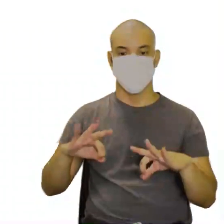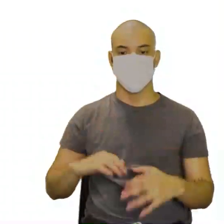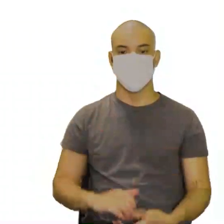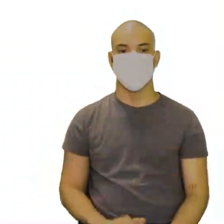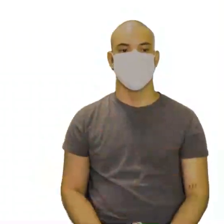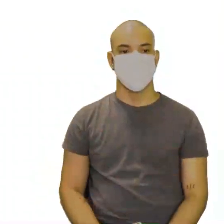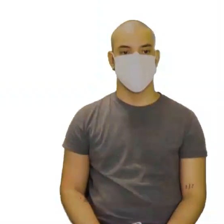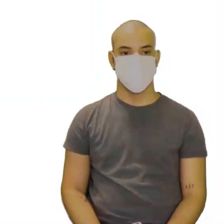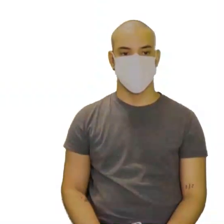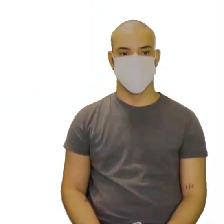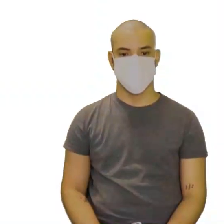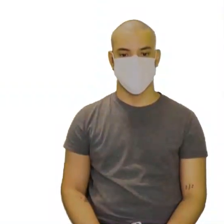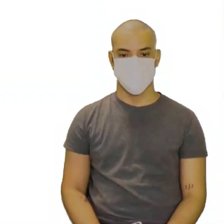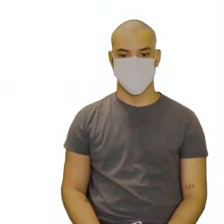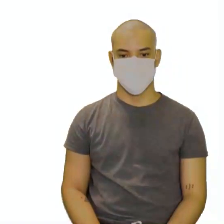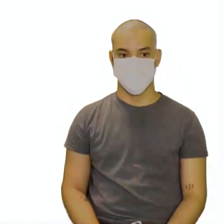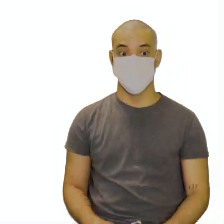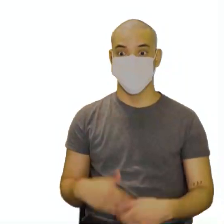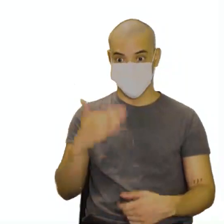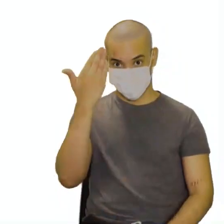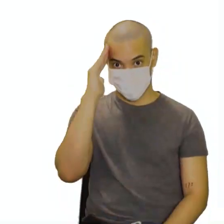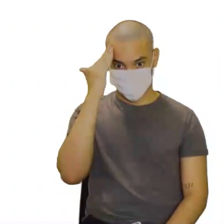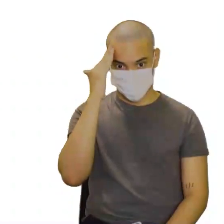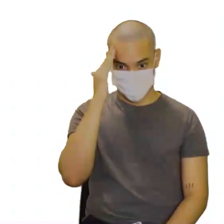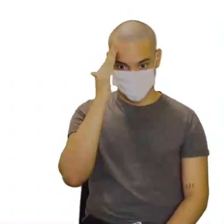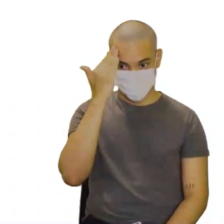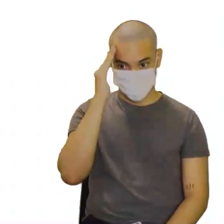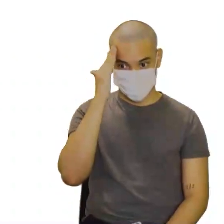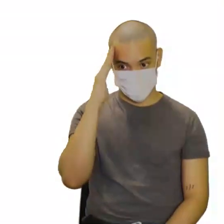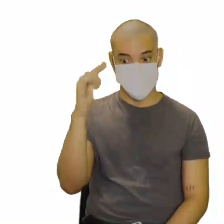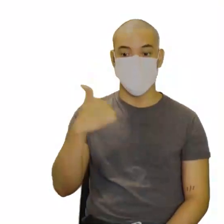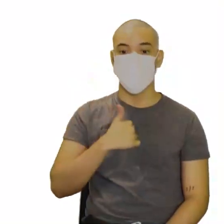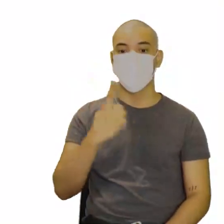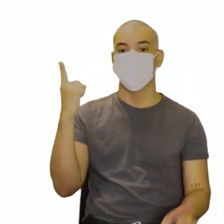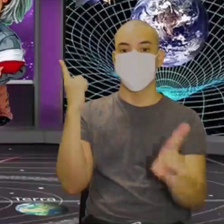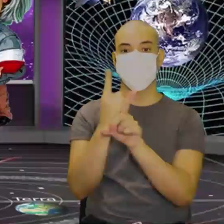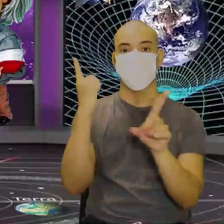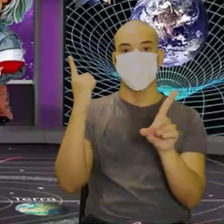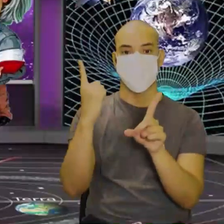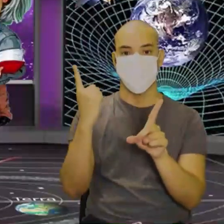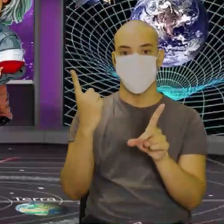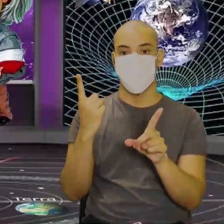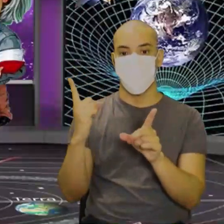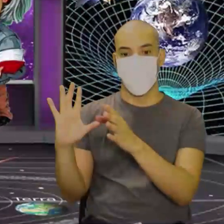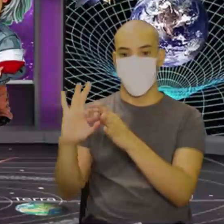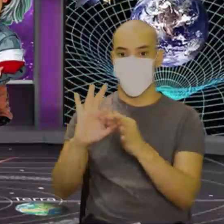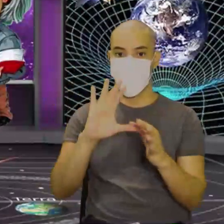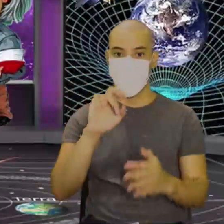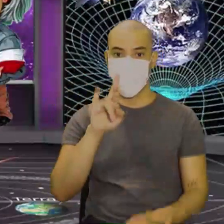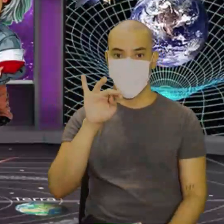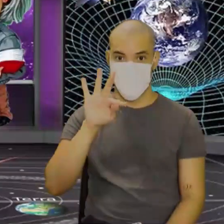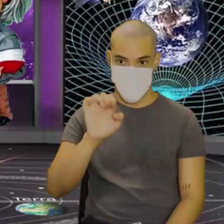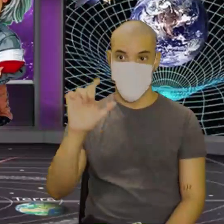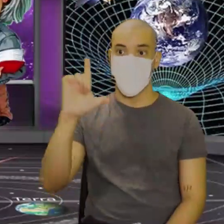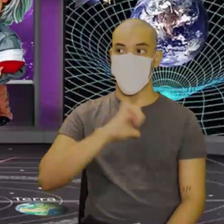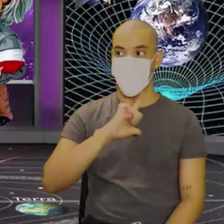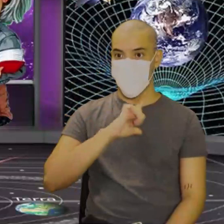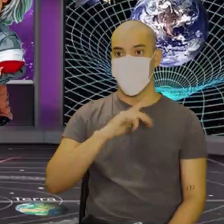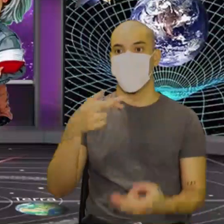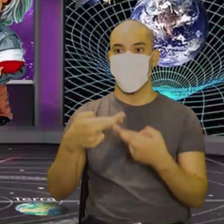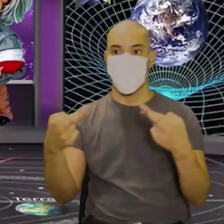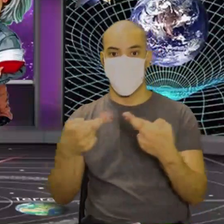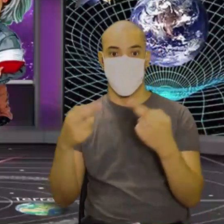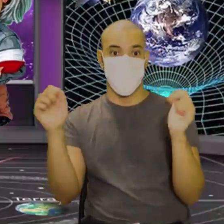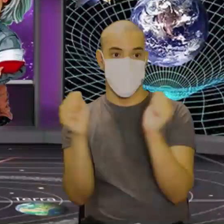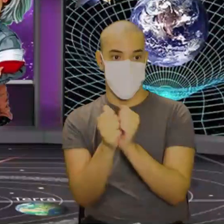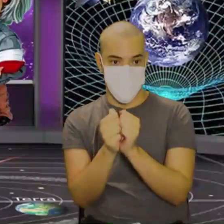vamos ficar com a letra A. Entendido? Eu quero achar a corrente nesse gerador. Eu tenho um resistor ligado com o